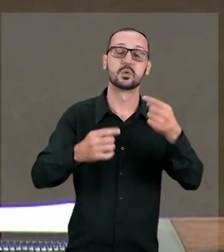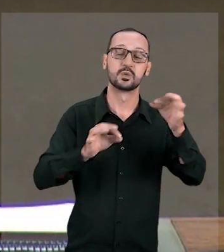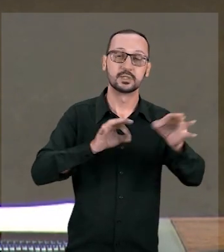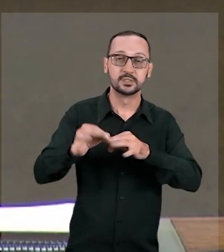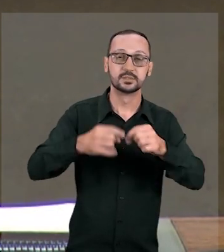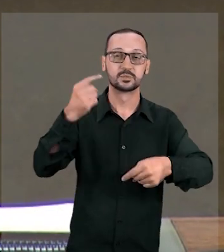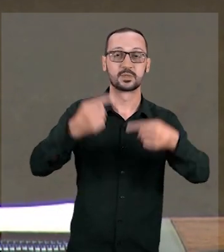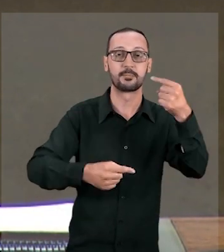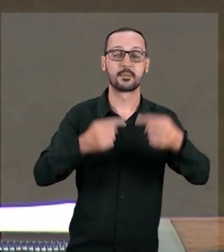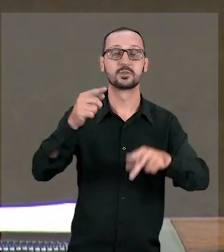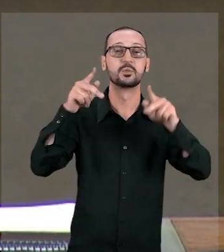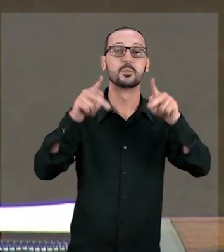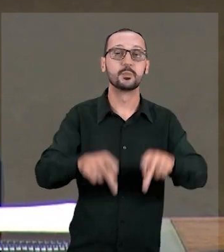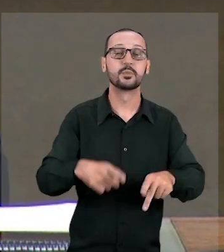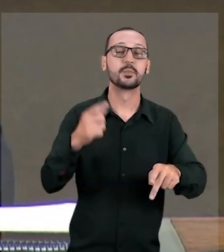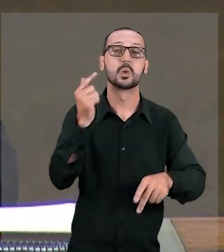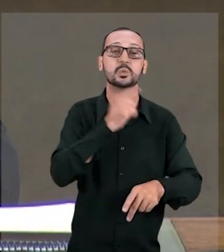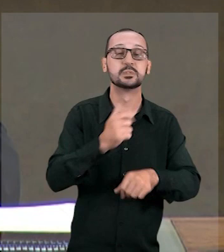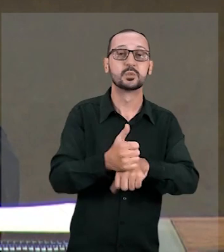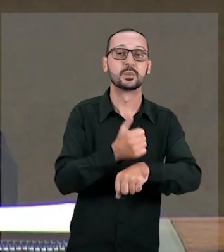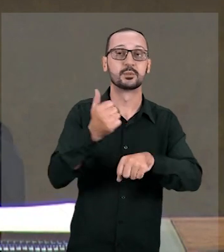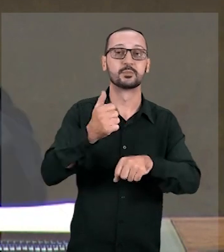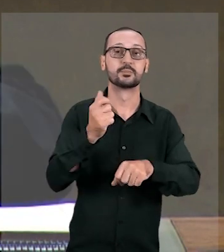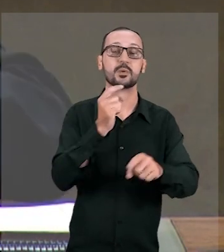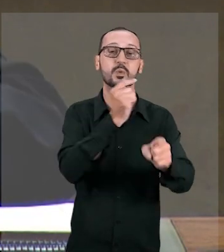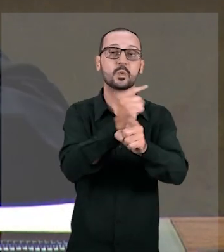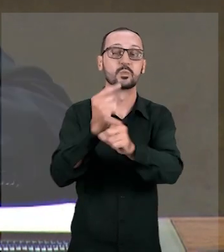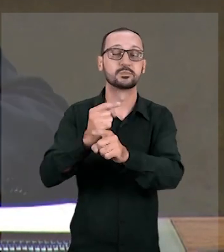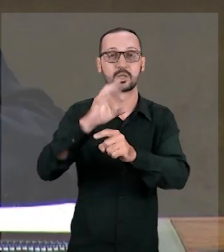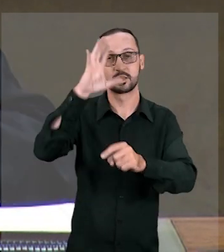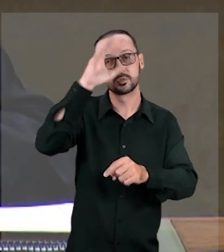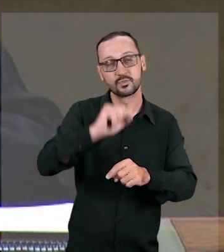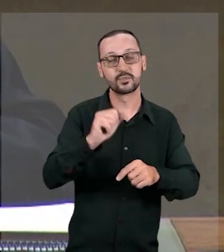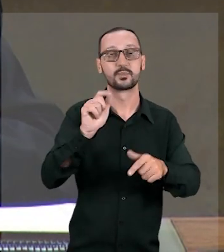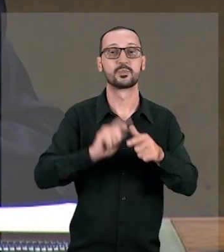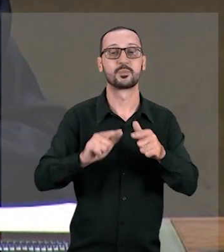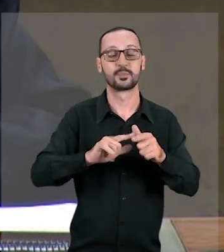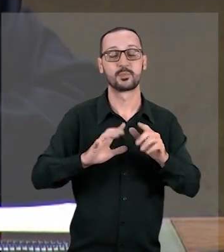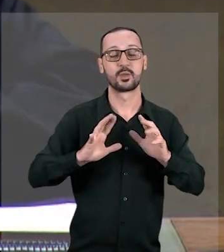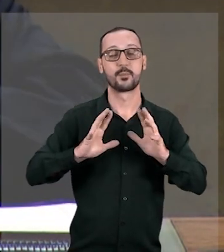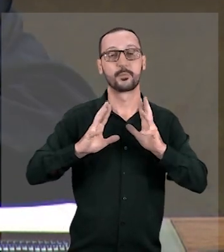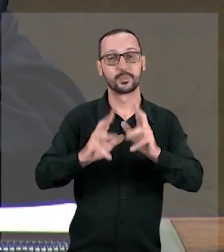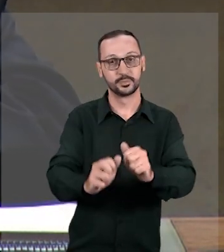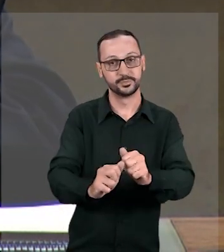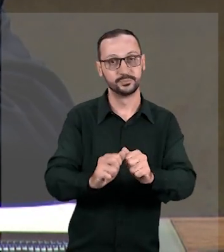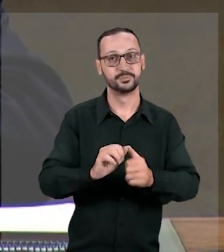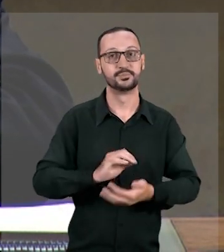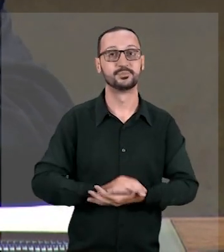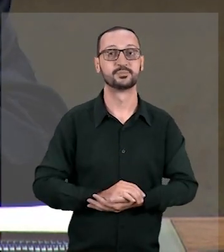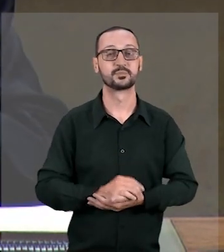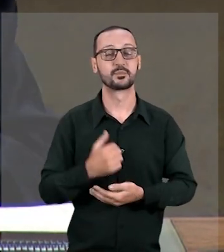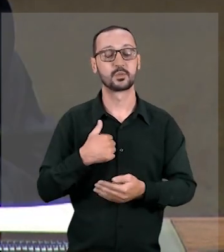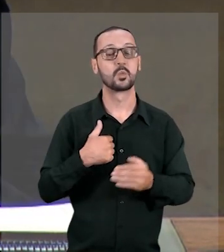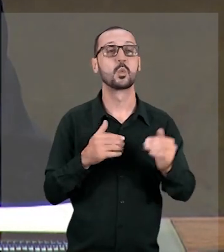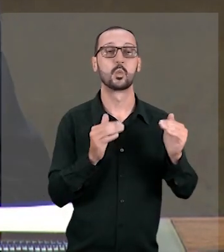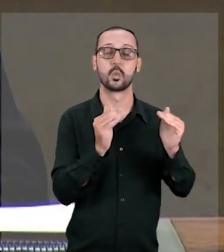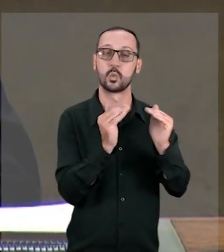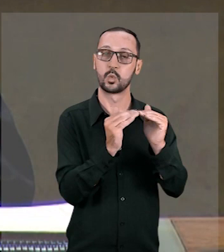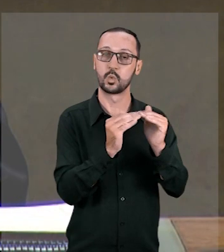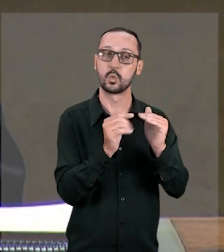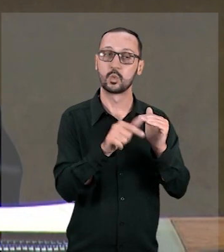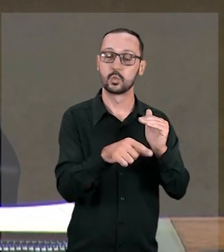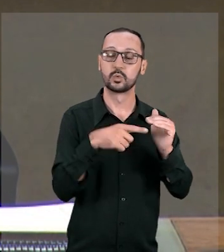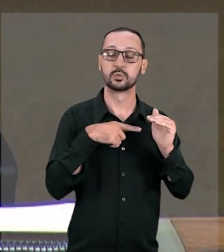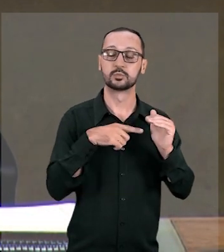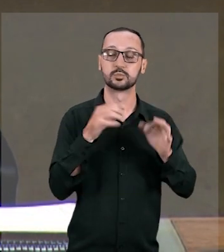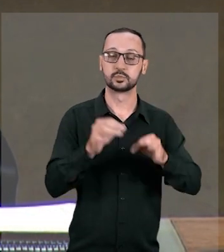de qualidade e democrático para encontrar as melhores soluções para toda a gente. Portanto, estou de pleno acordo com